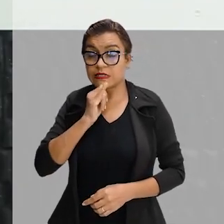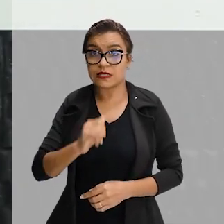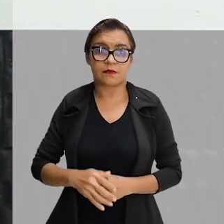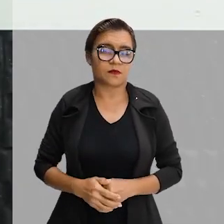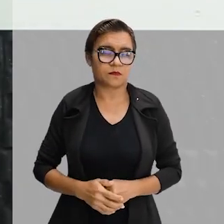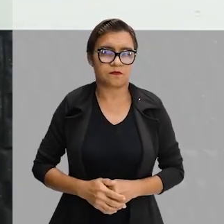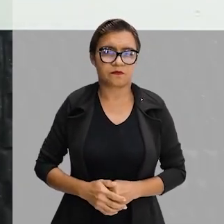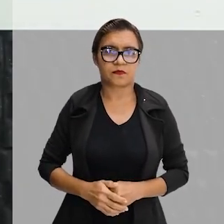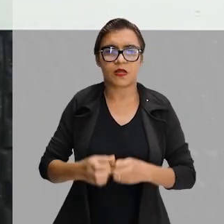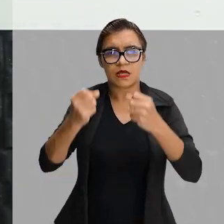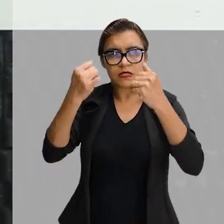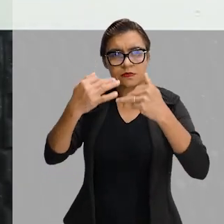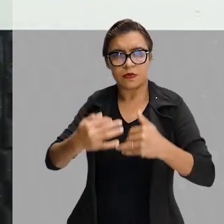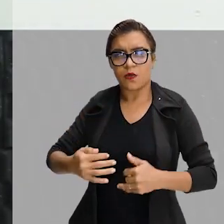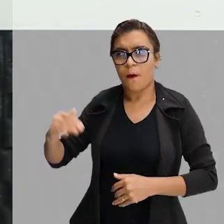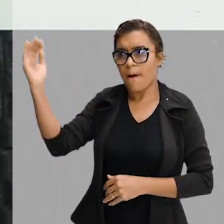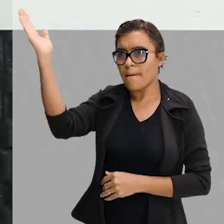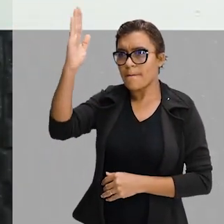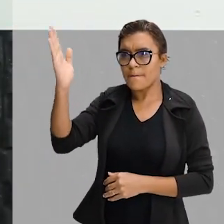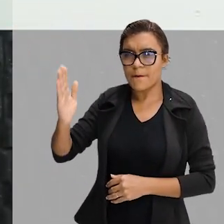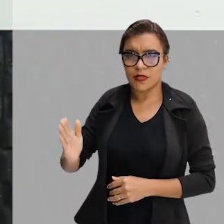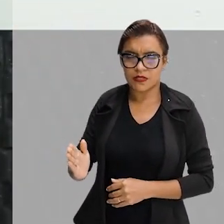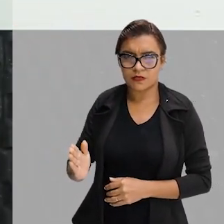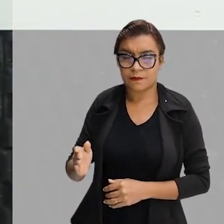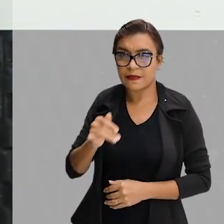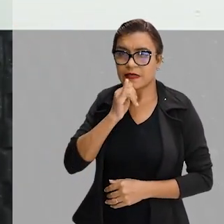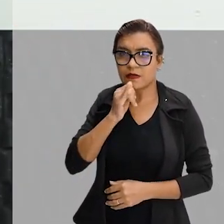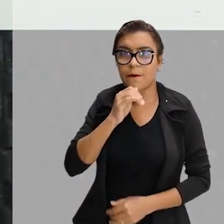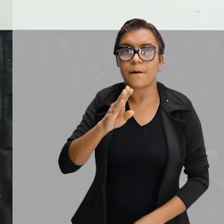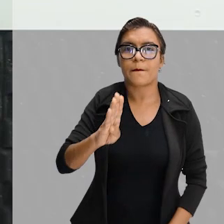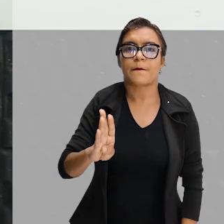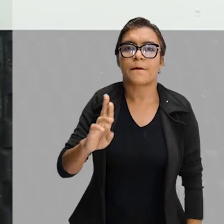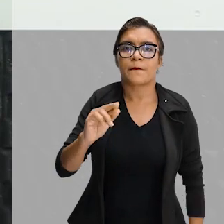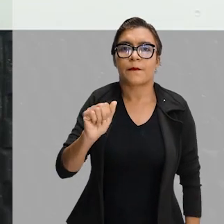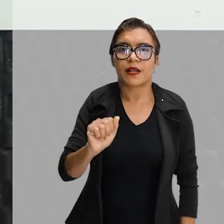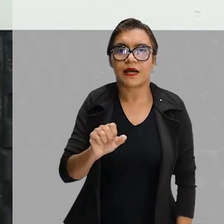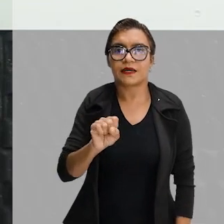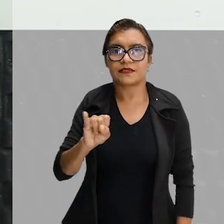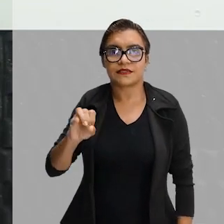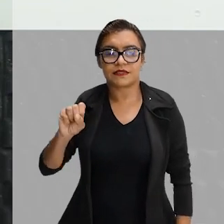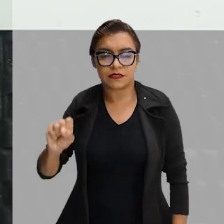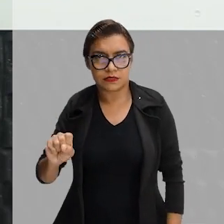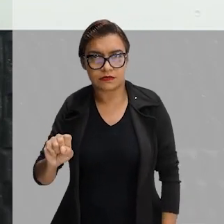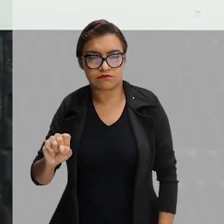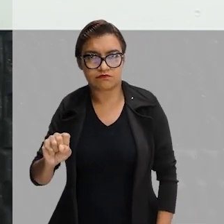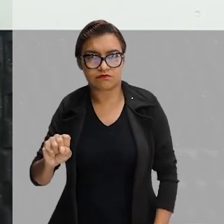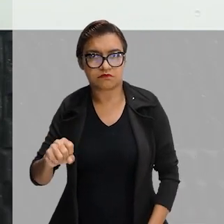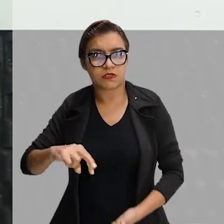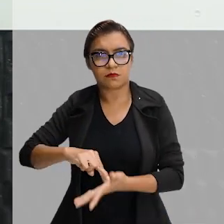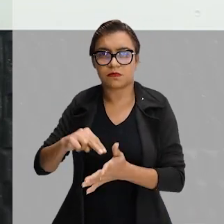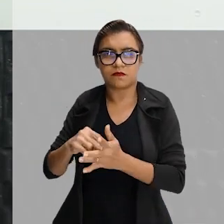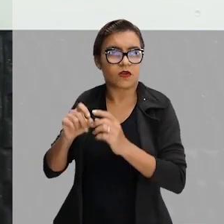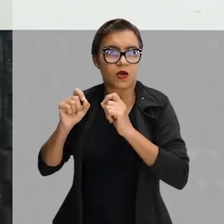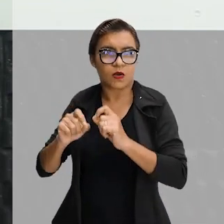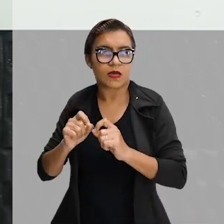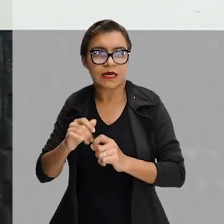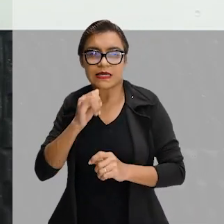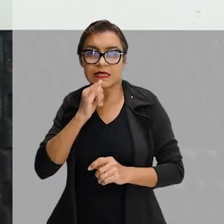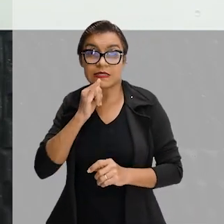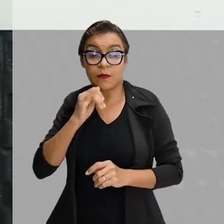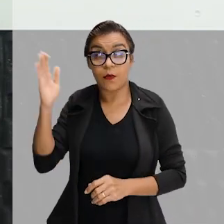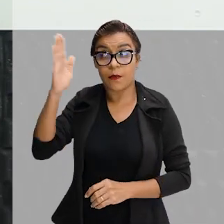de Brasis, o Brasil do passado, ele acabou tendo uma série de investimentos